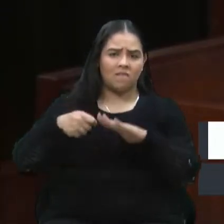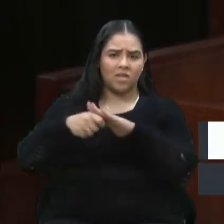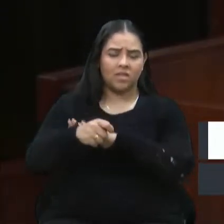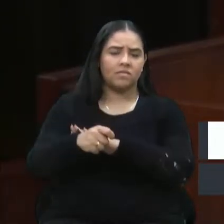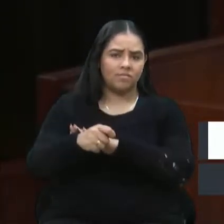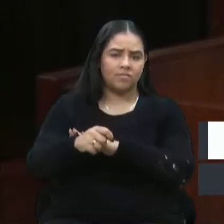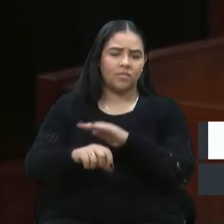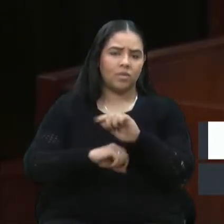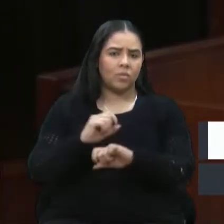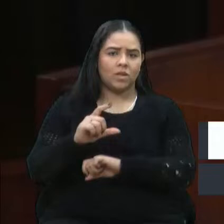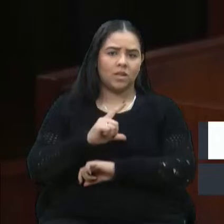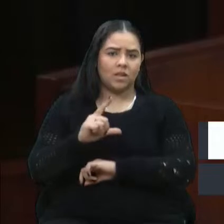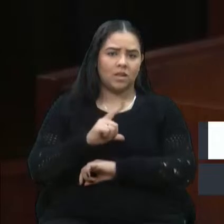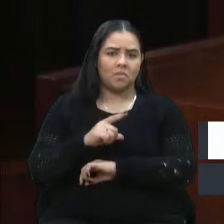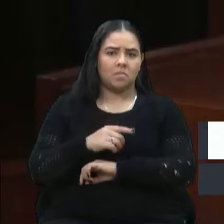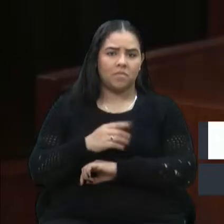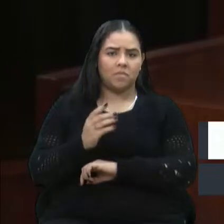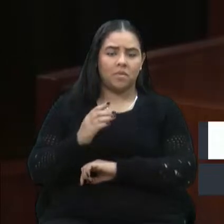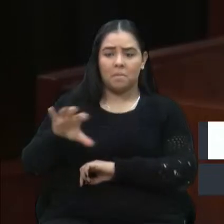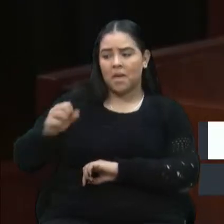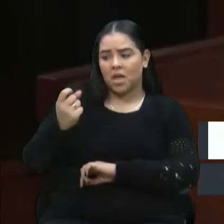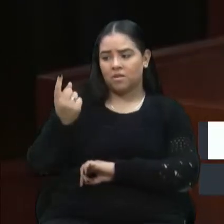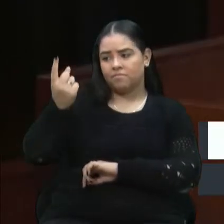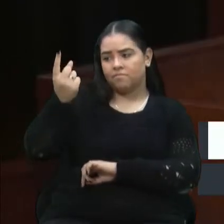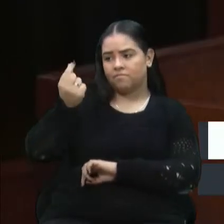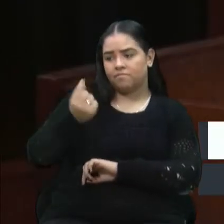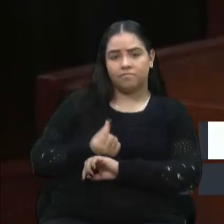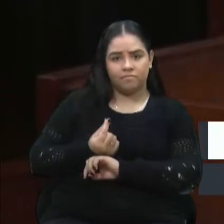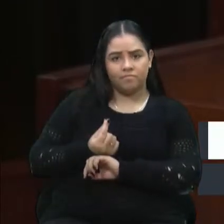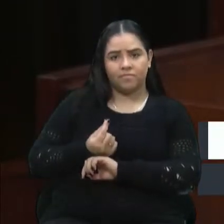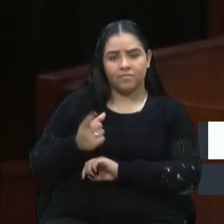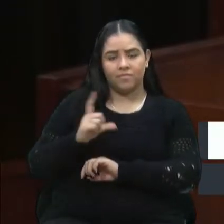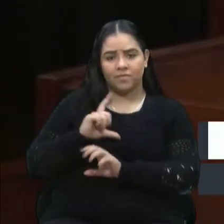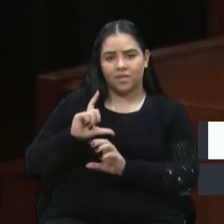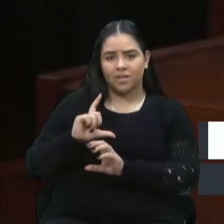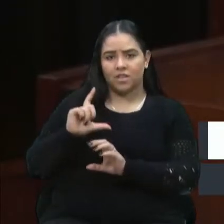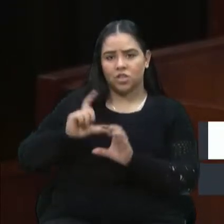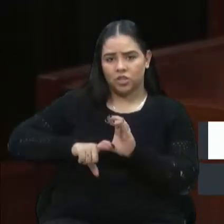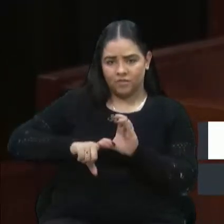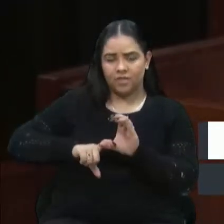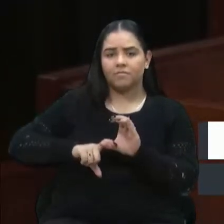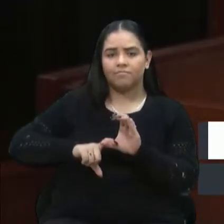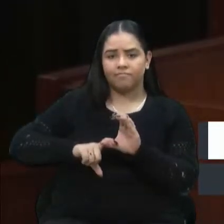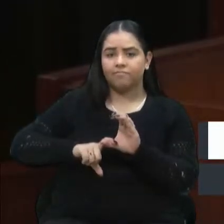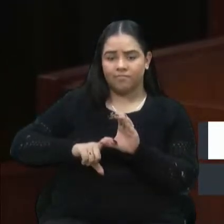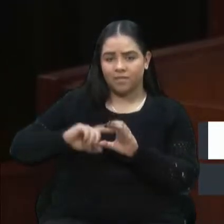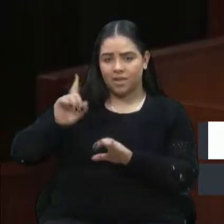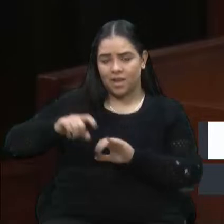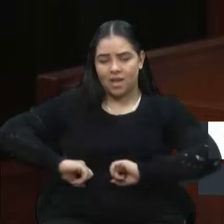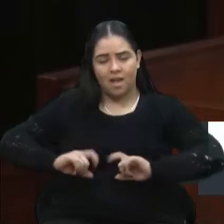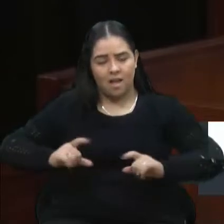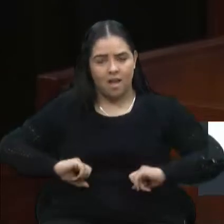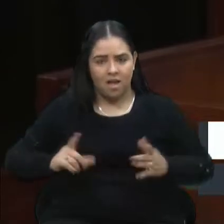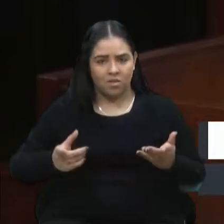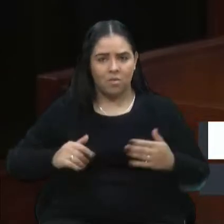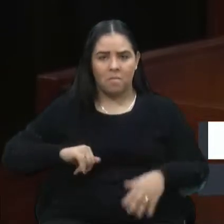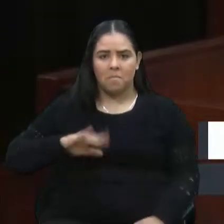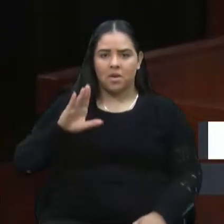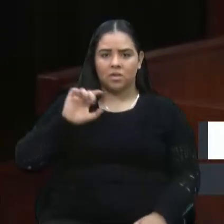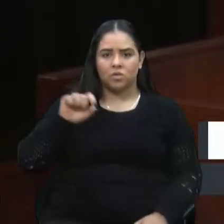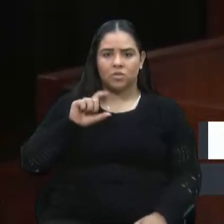capital, né, vão lá e pegam financiamento, se endividam, isso é gastar, né, é gastar mais